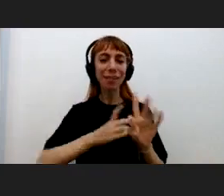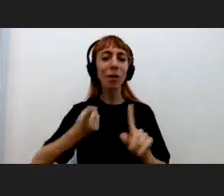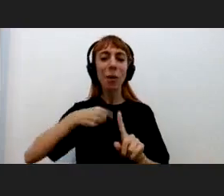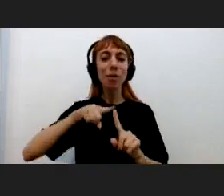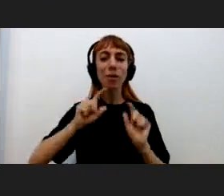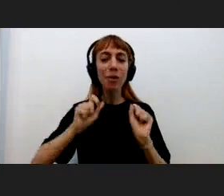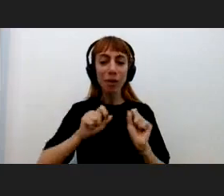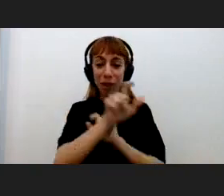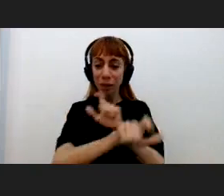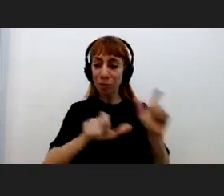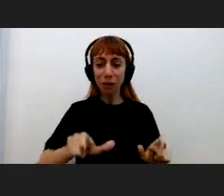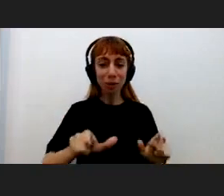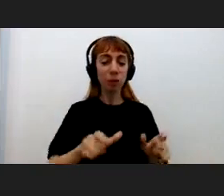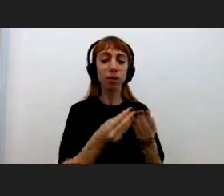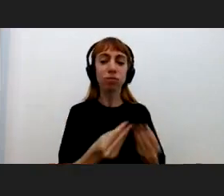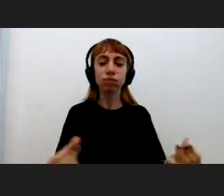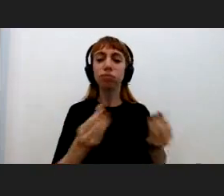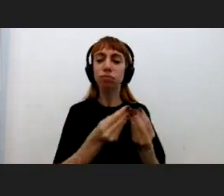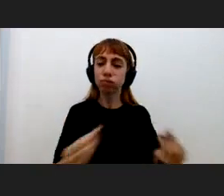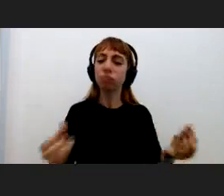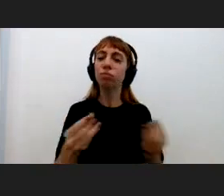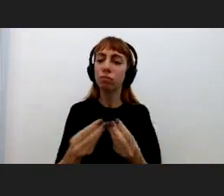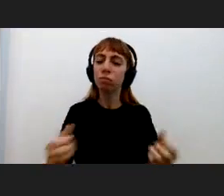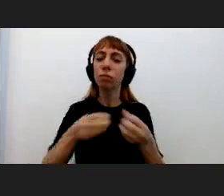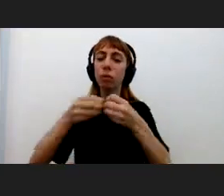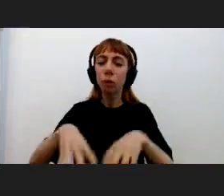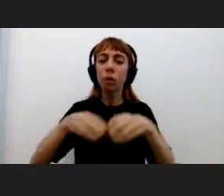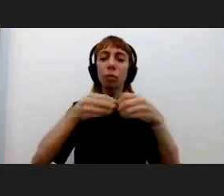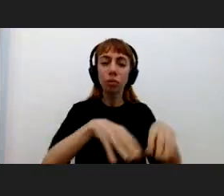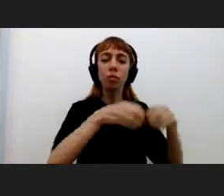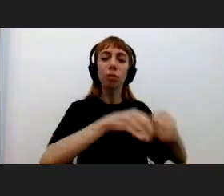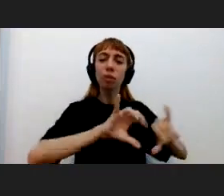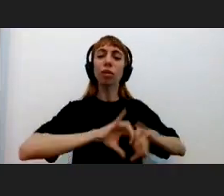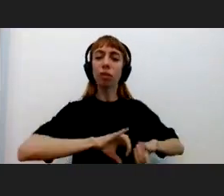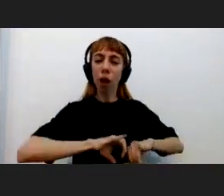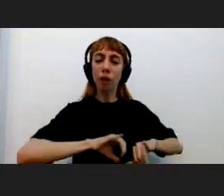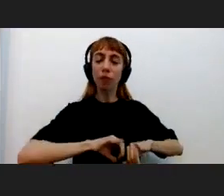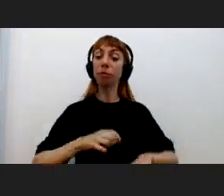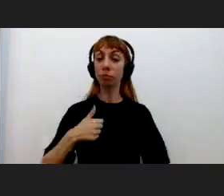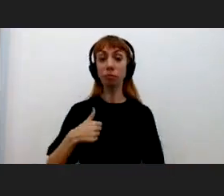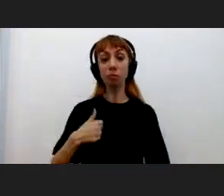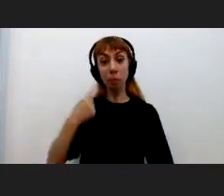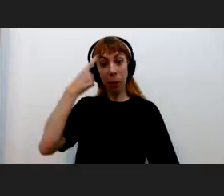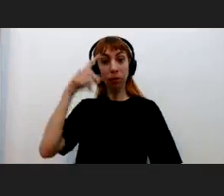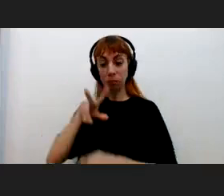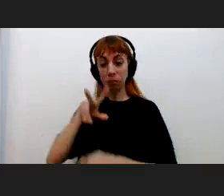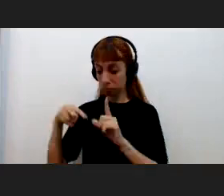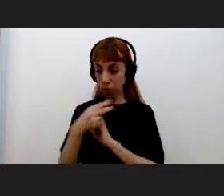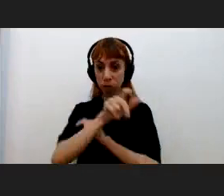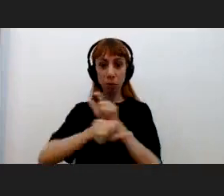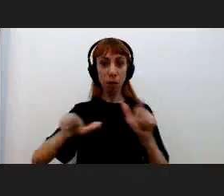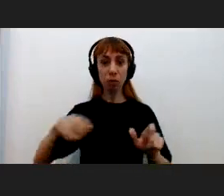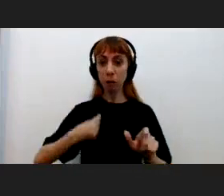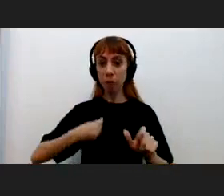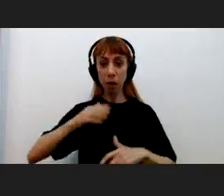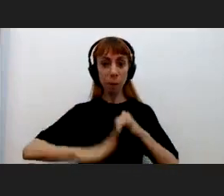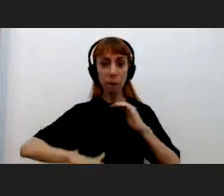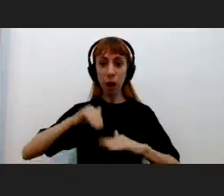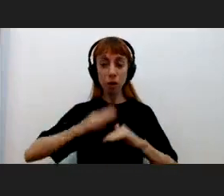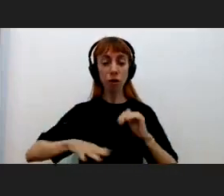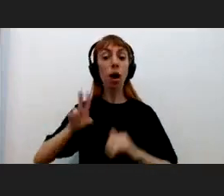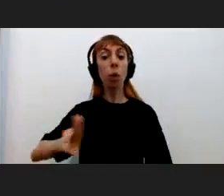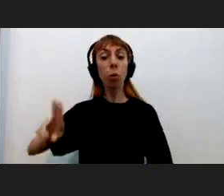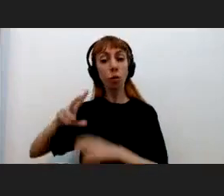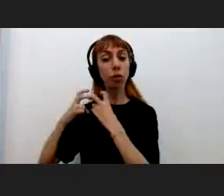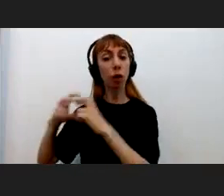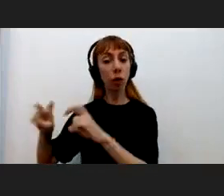de quem vive na prática, né? De quem trabalha, de quem utiliza transporte coletivo, de quem vive a coisa na prática. E mesmo